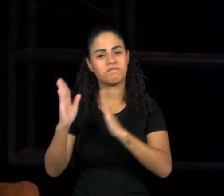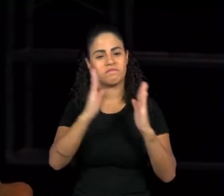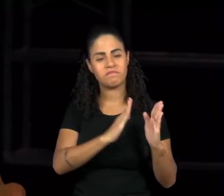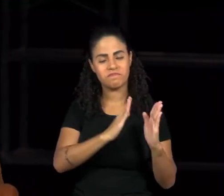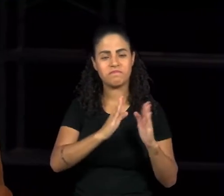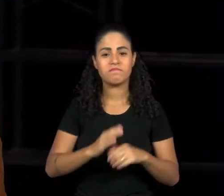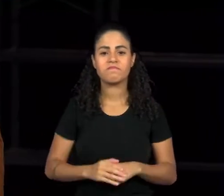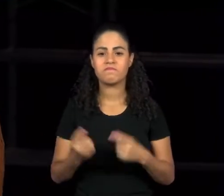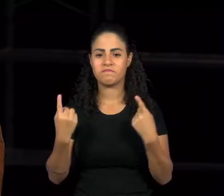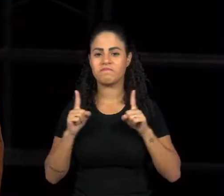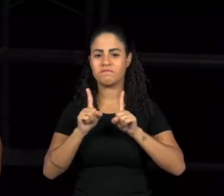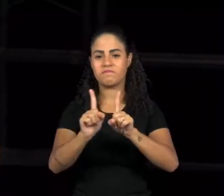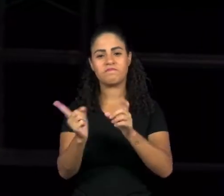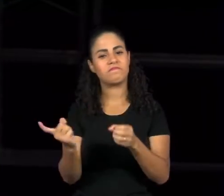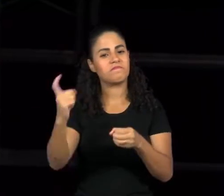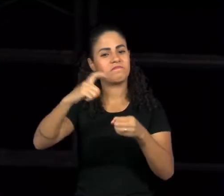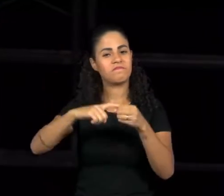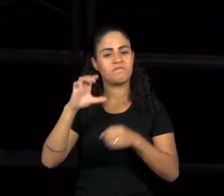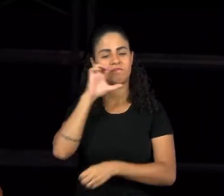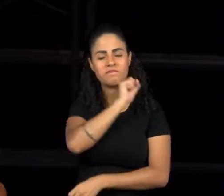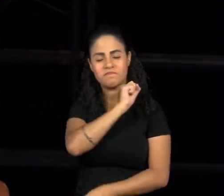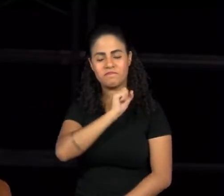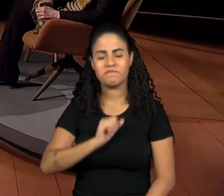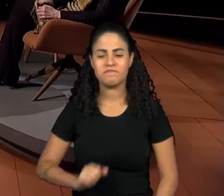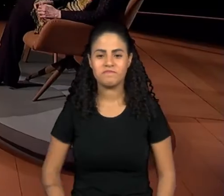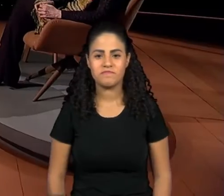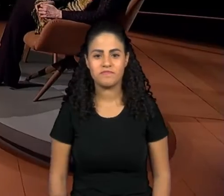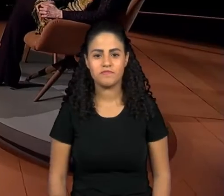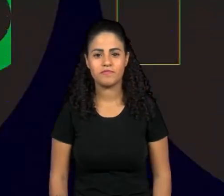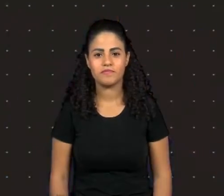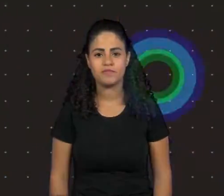O Persona volta já com Esther Góes.